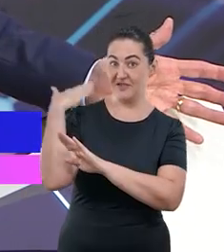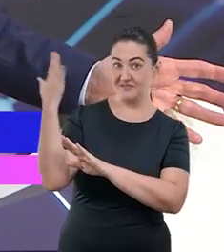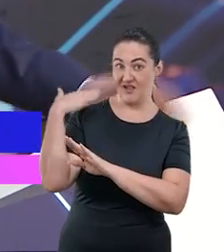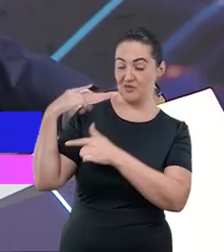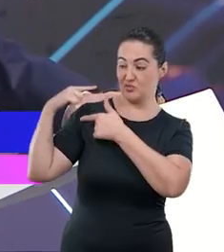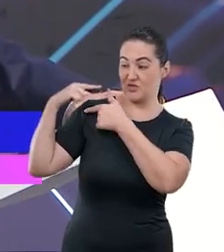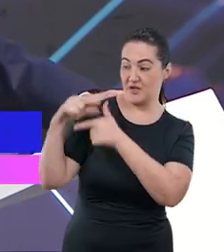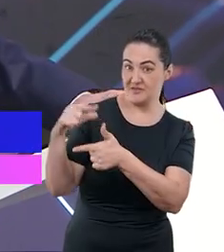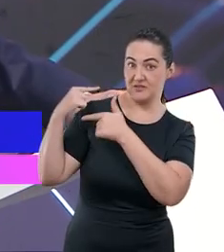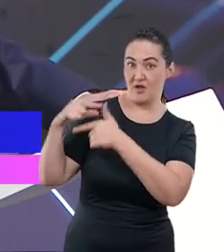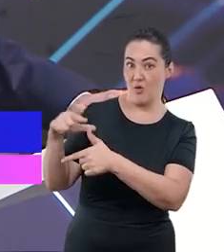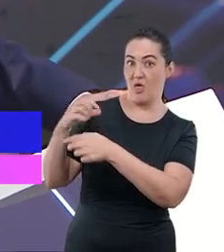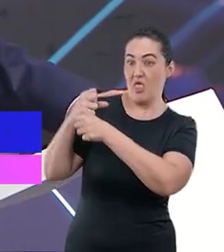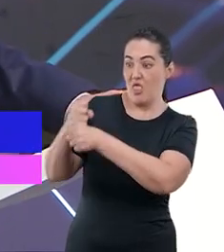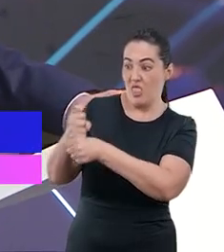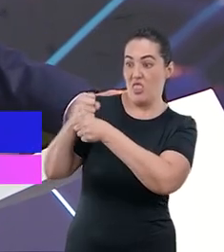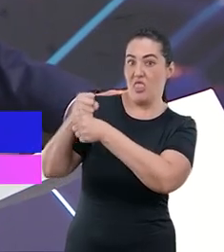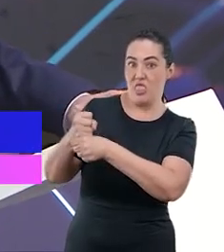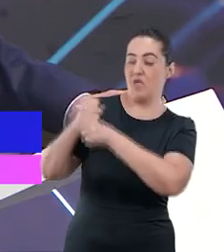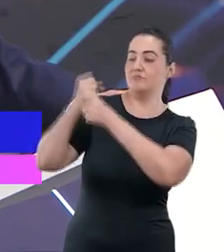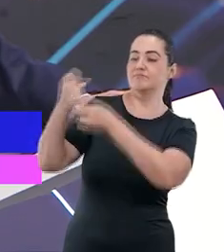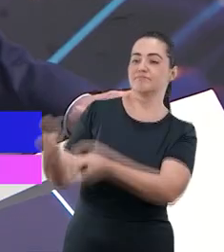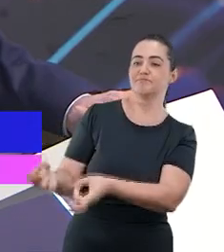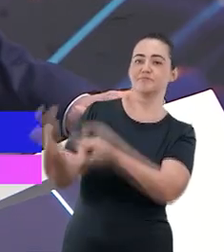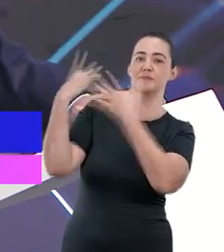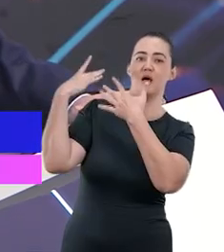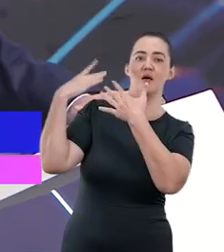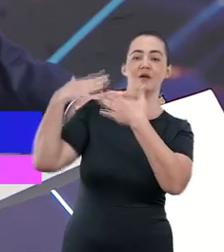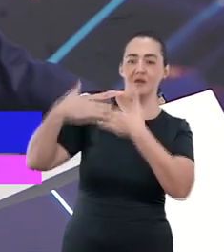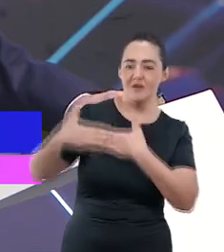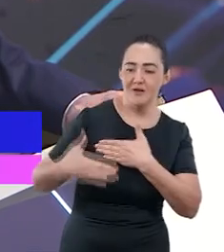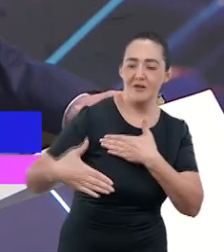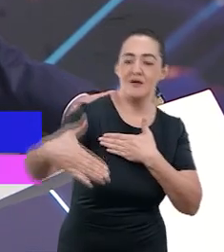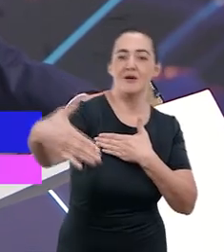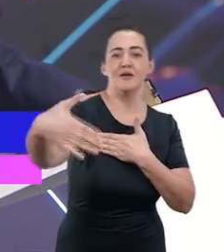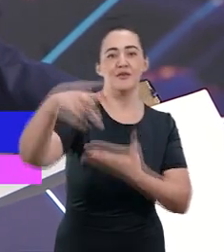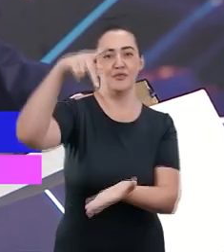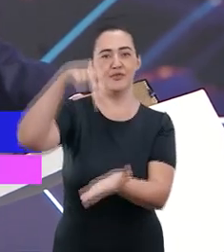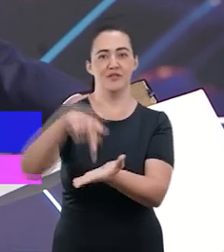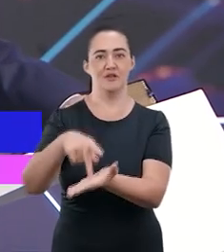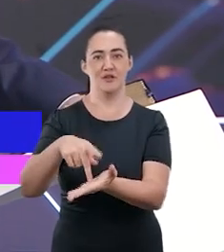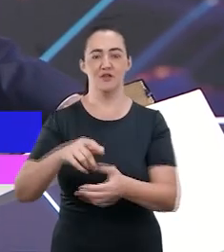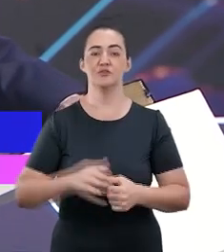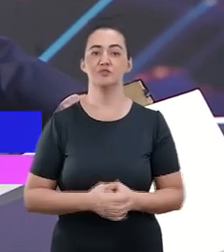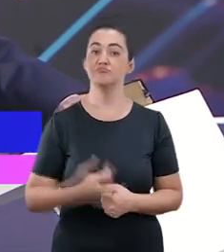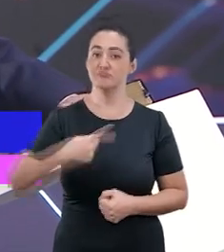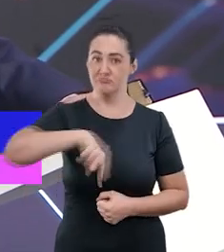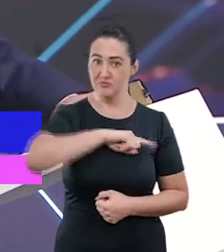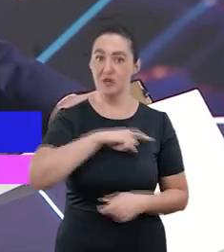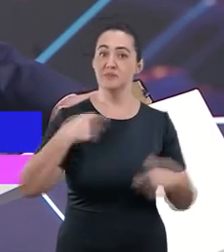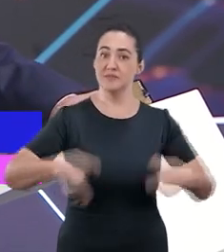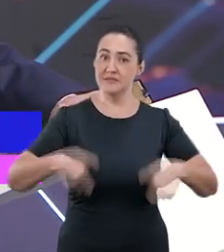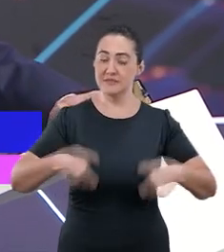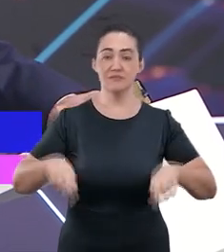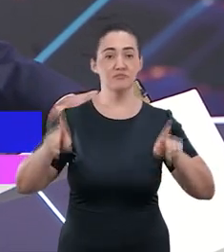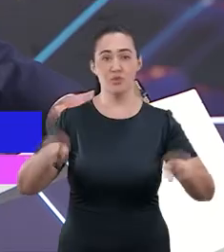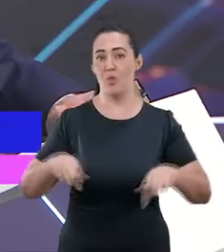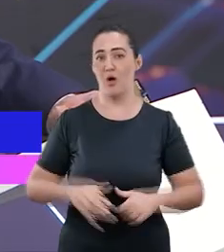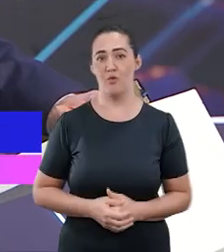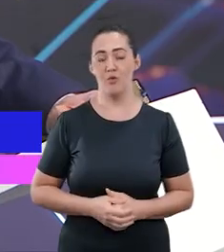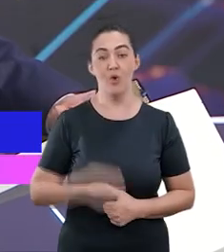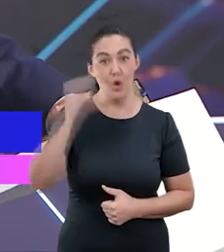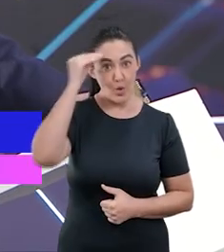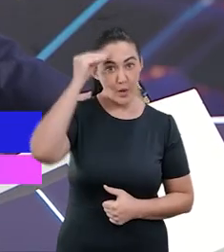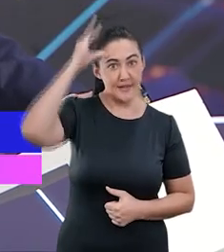também podemos fazer, quando nós entendemos e compreendemos outras verdades que ainda nós não entendíamos. O conhecimento de